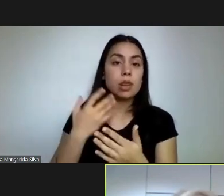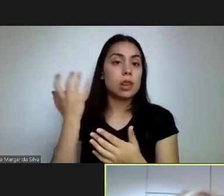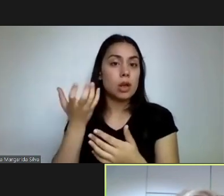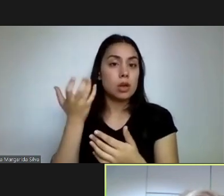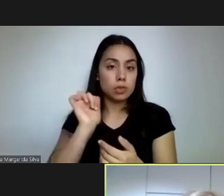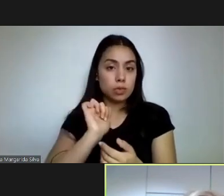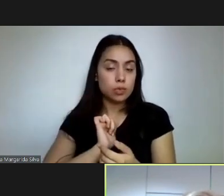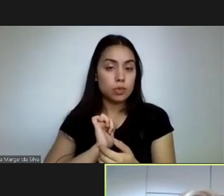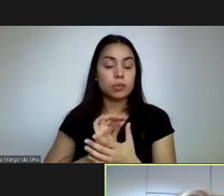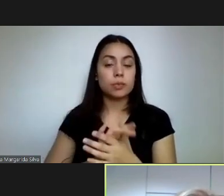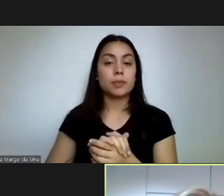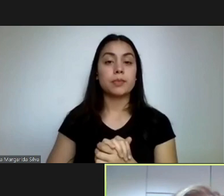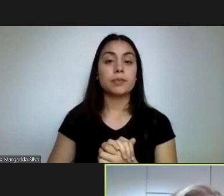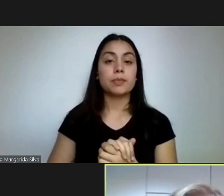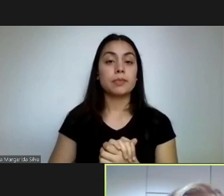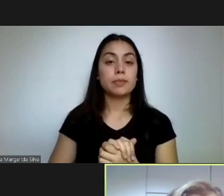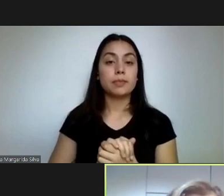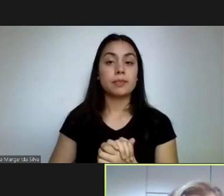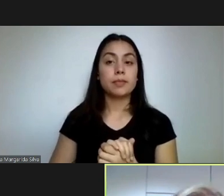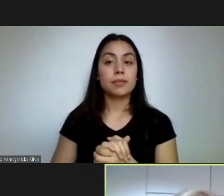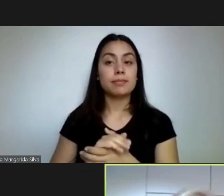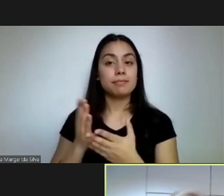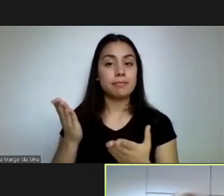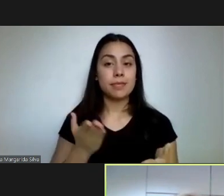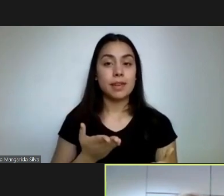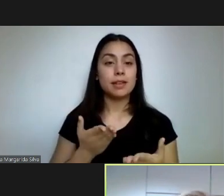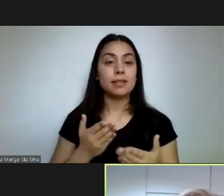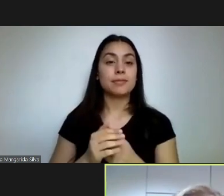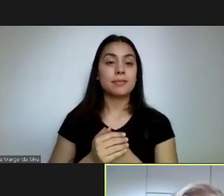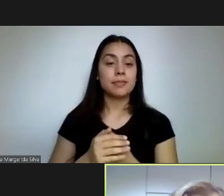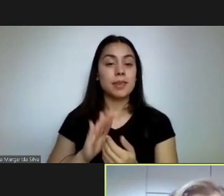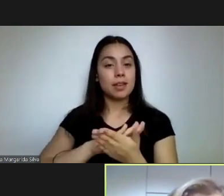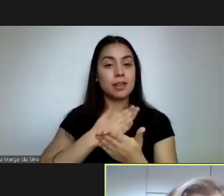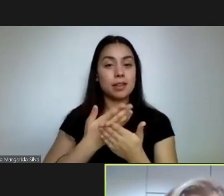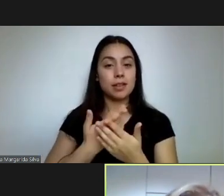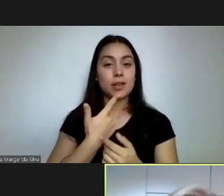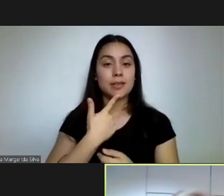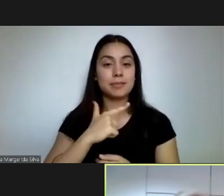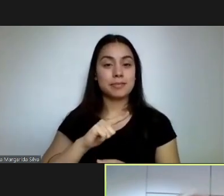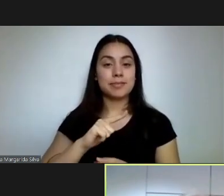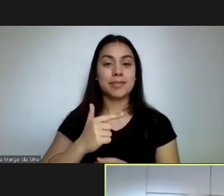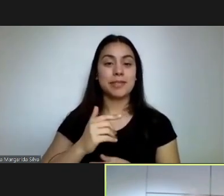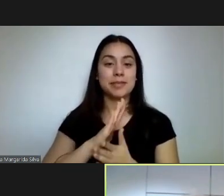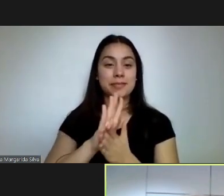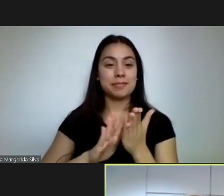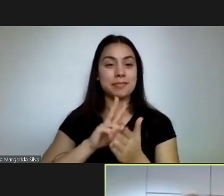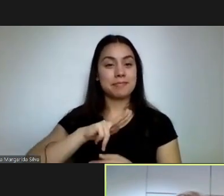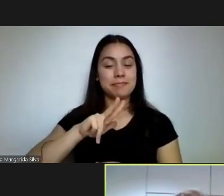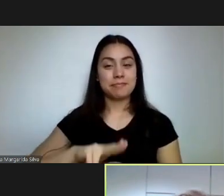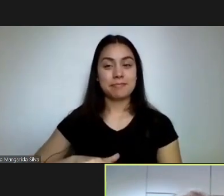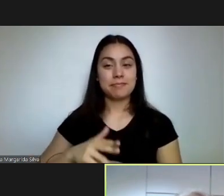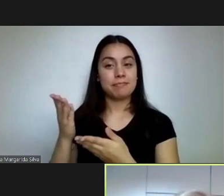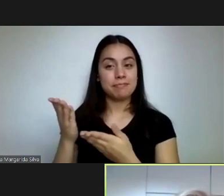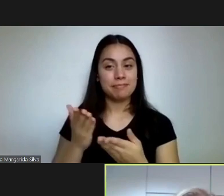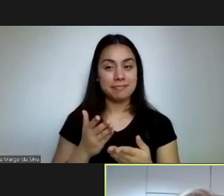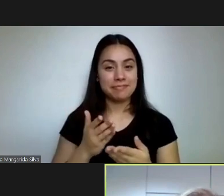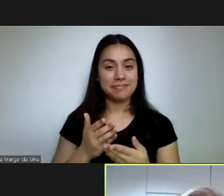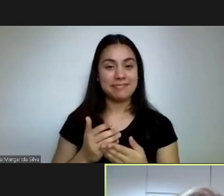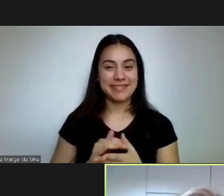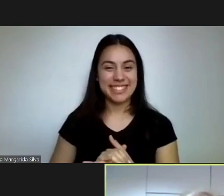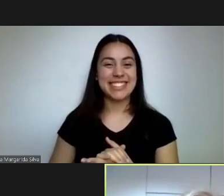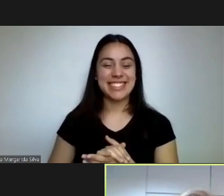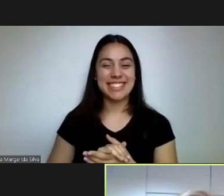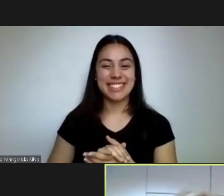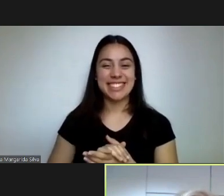Deixa-me cumprimentar também a Ana Margarida Silva, a nossa intérprete de língua gestual portuguesa que nos acompanha. Eu vou tentar falar também, não